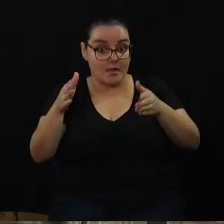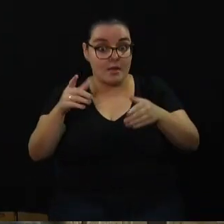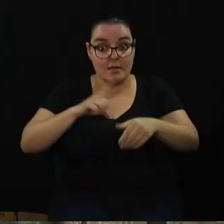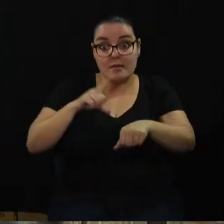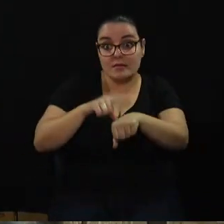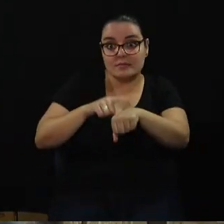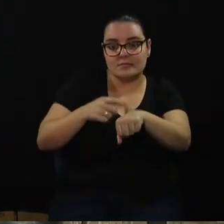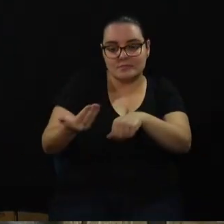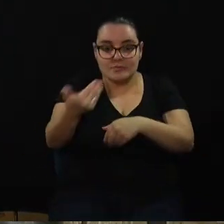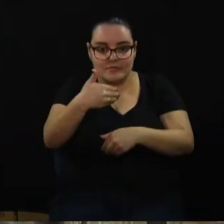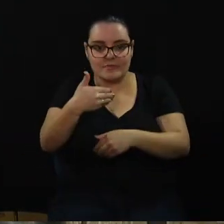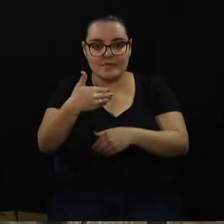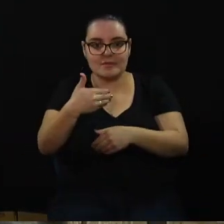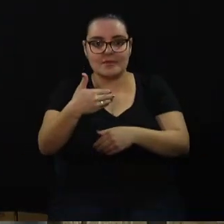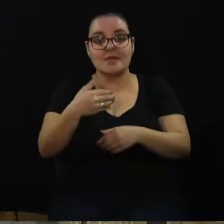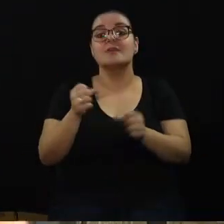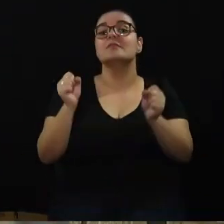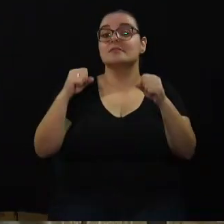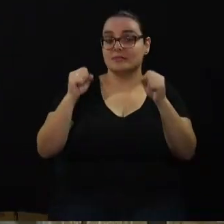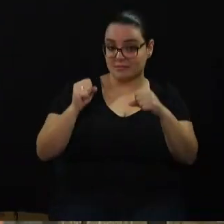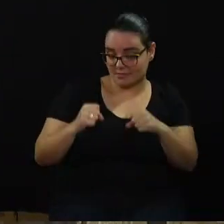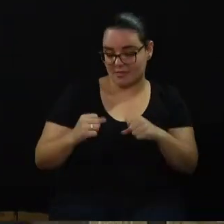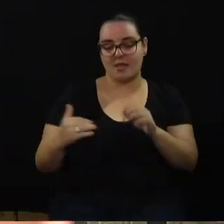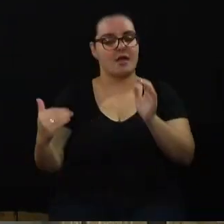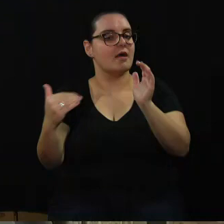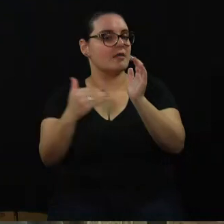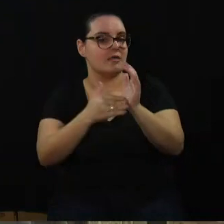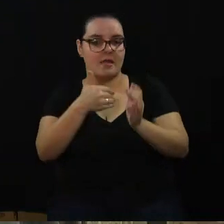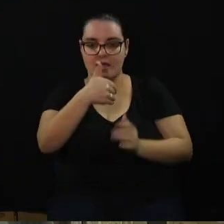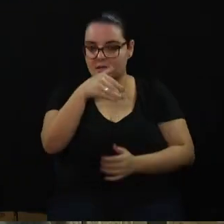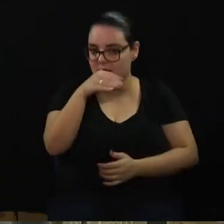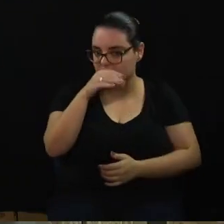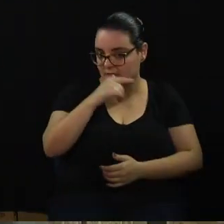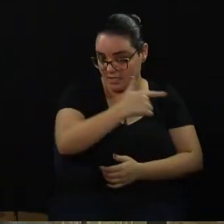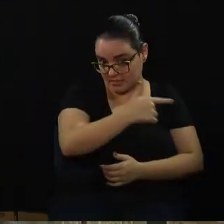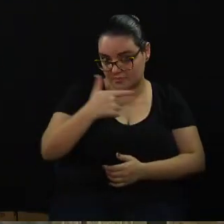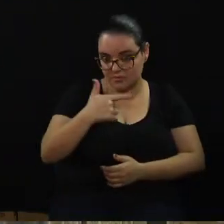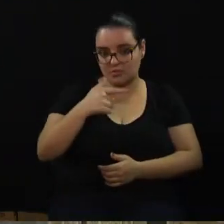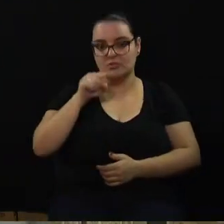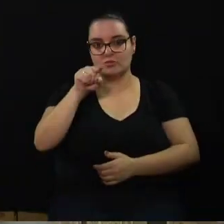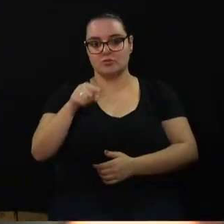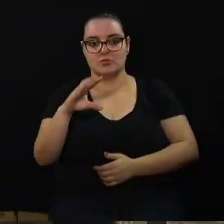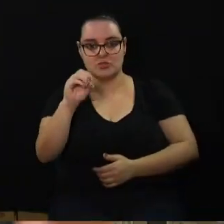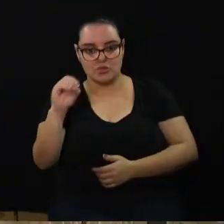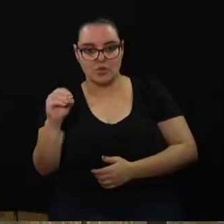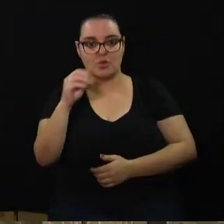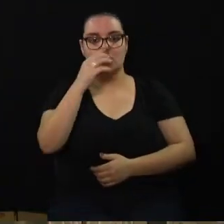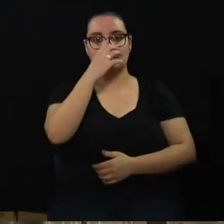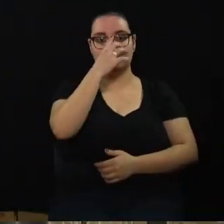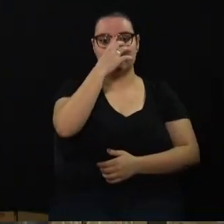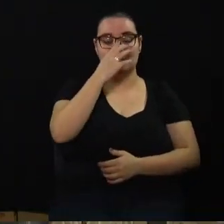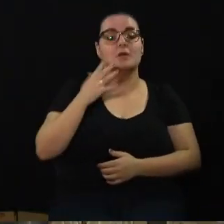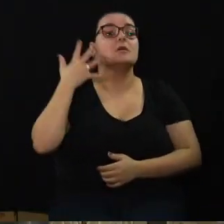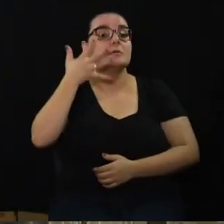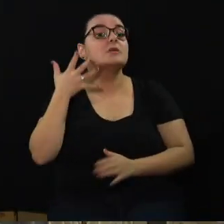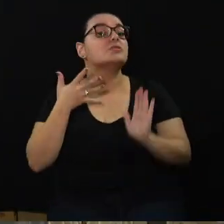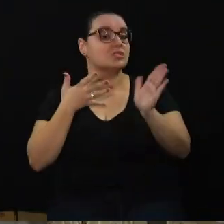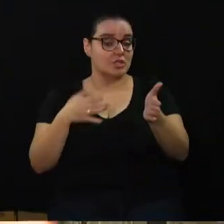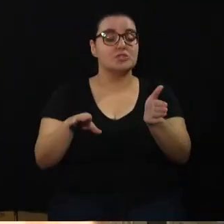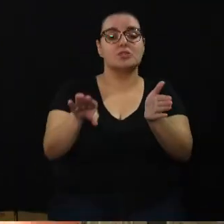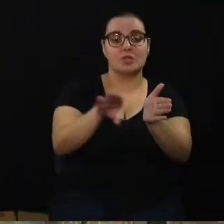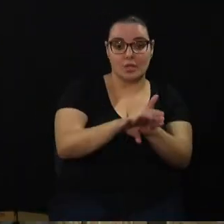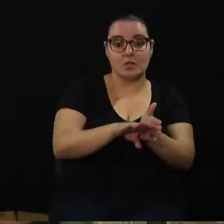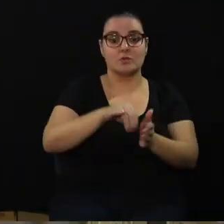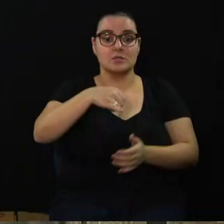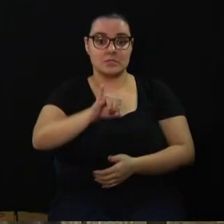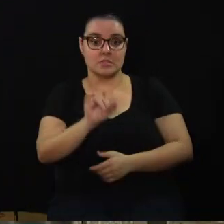para cá e participando é que vai até às dez da noite perfeitamente vamos começar agora a partir das 19 horas os palestrantes já estão conosco aqui e se a